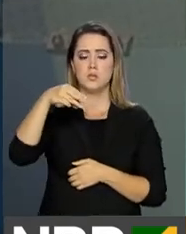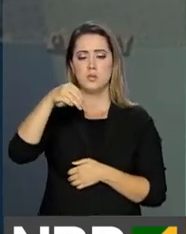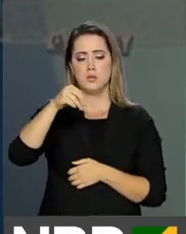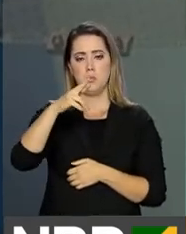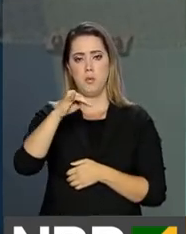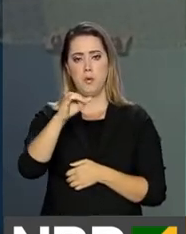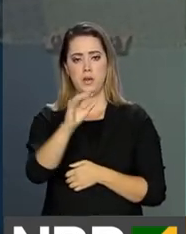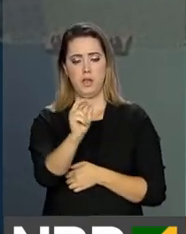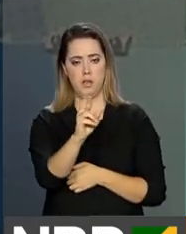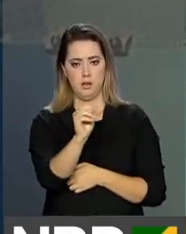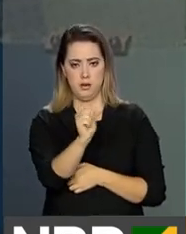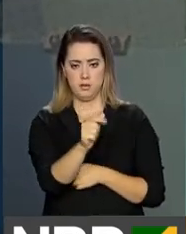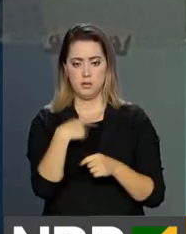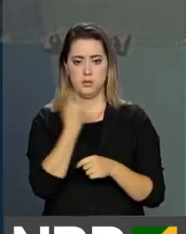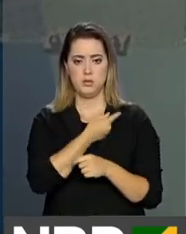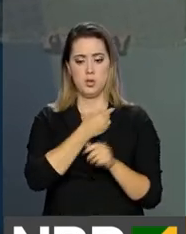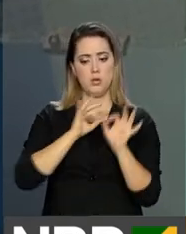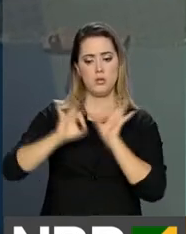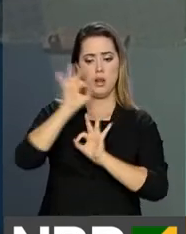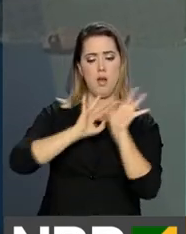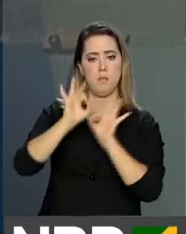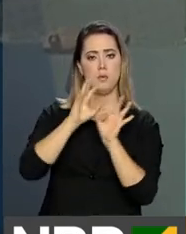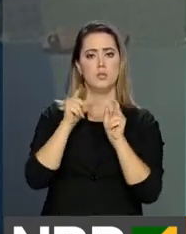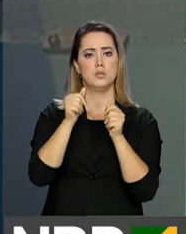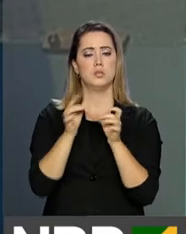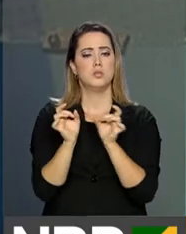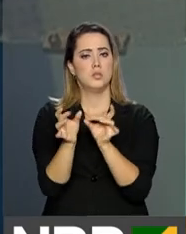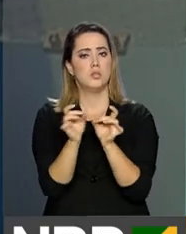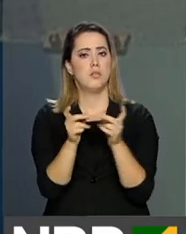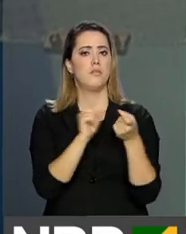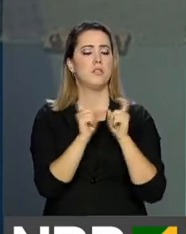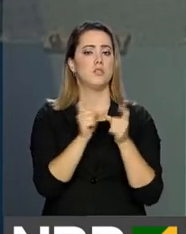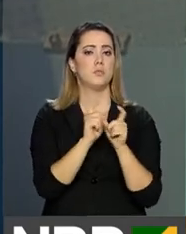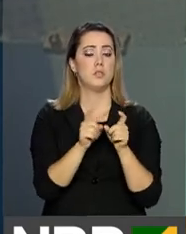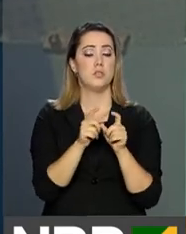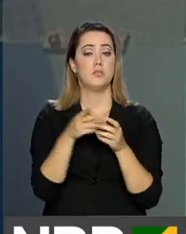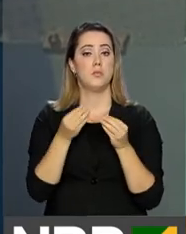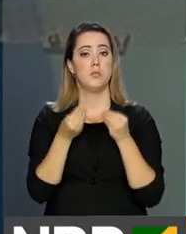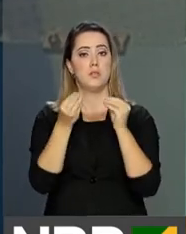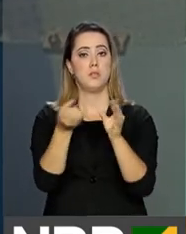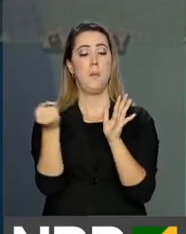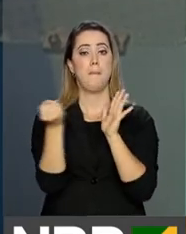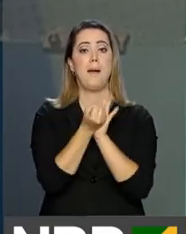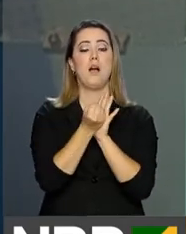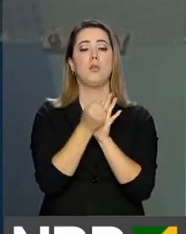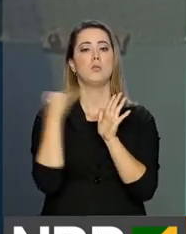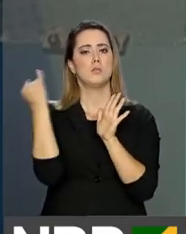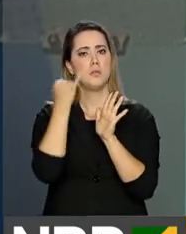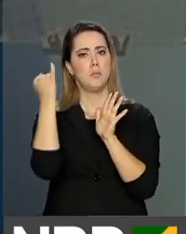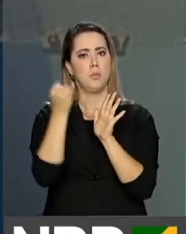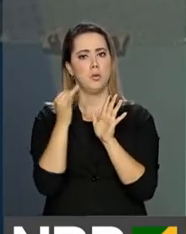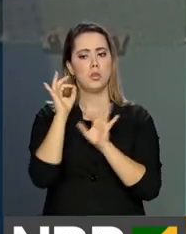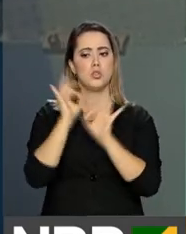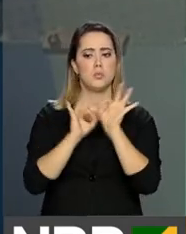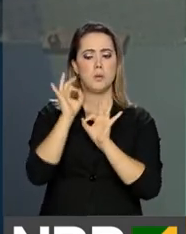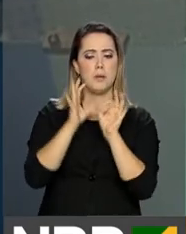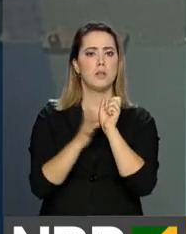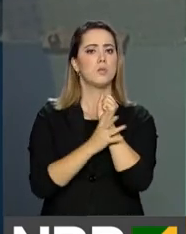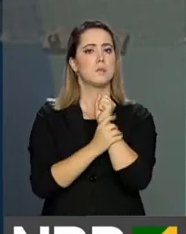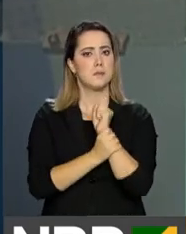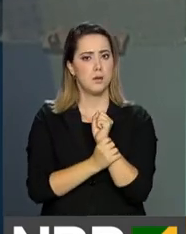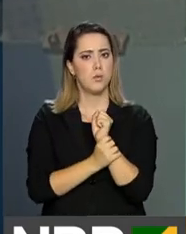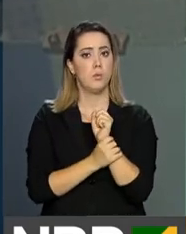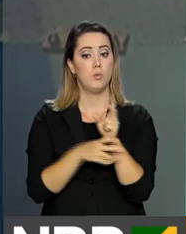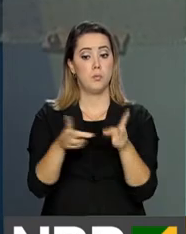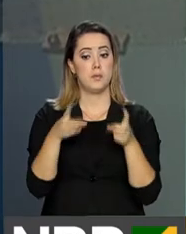de concessões para garantir marcos regulatórios racionais e previsíveis. E temos com